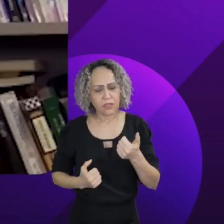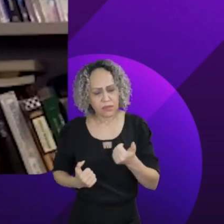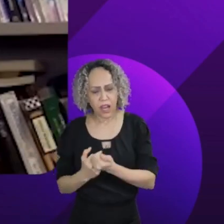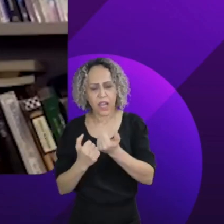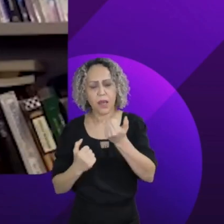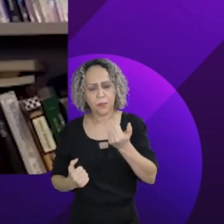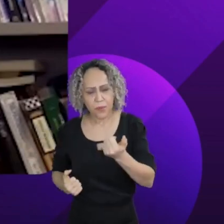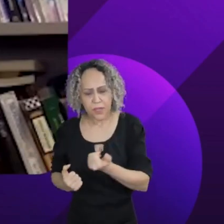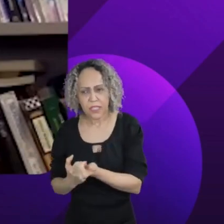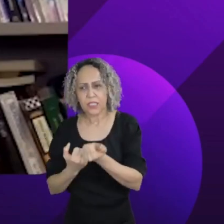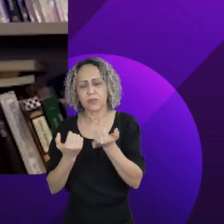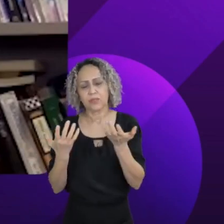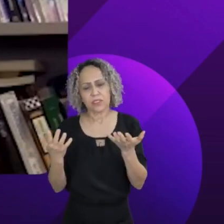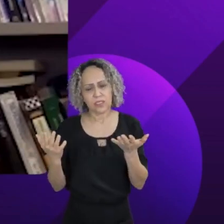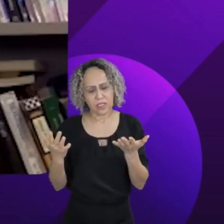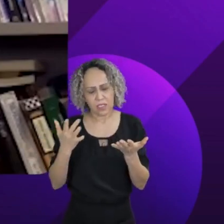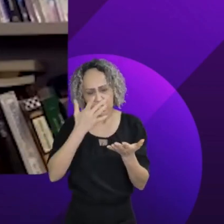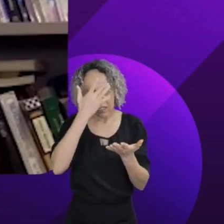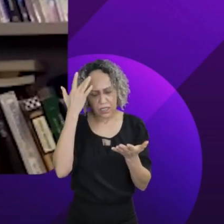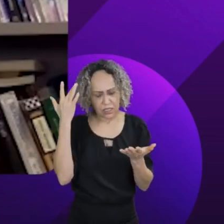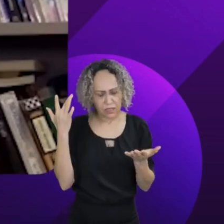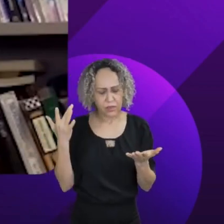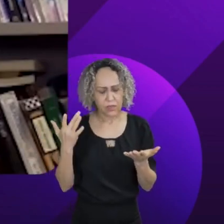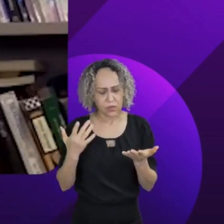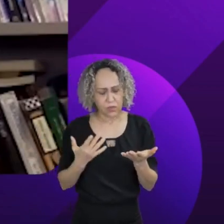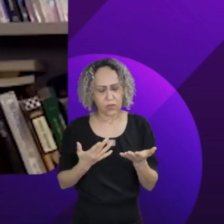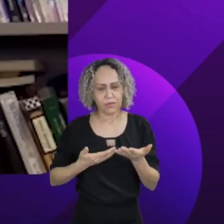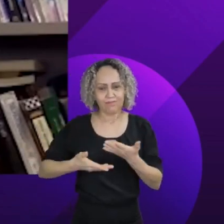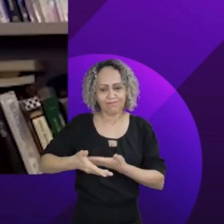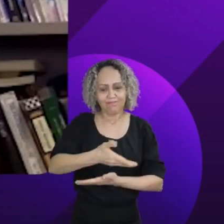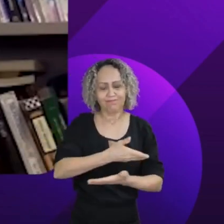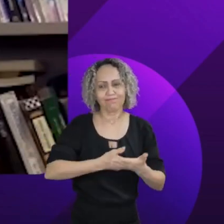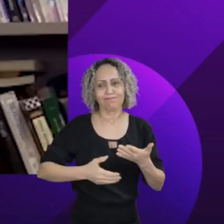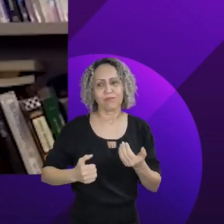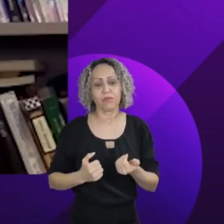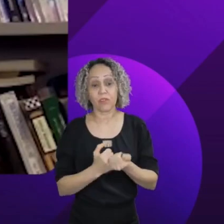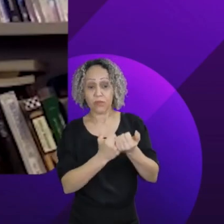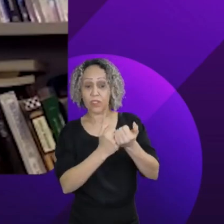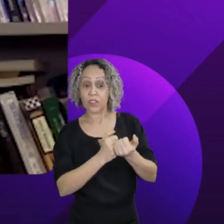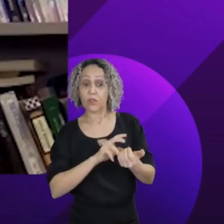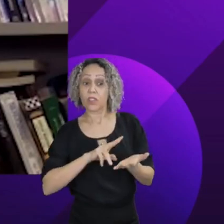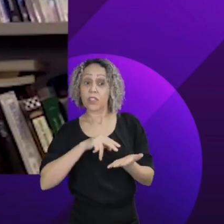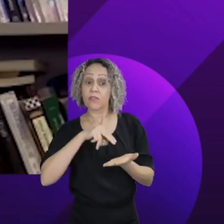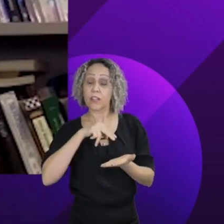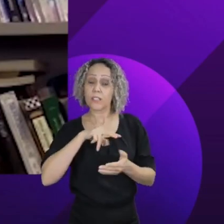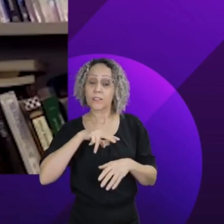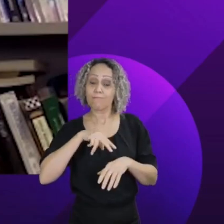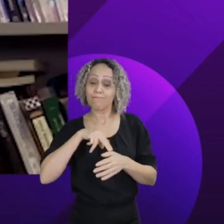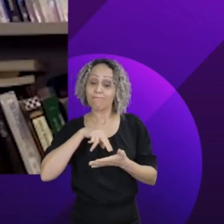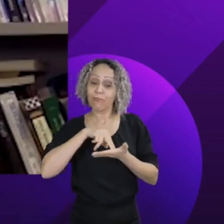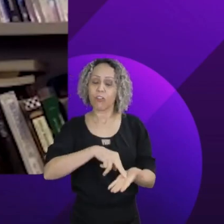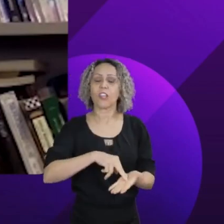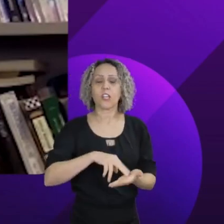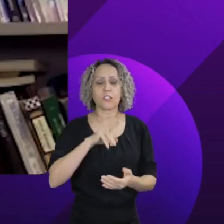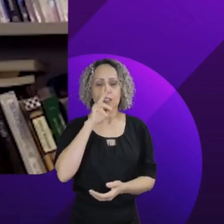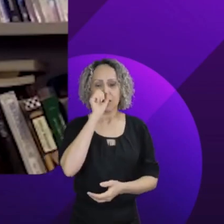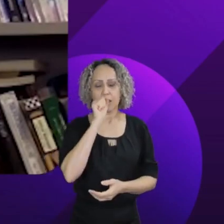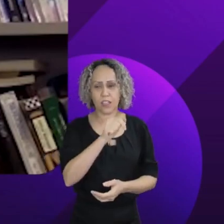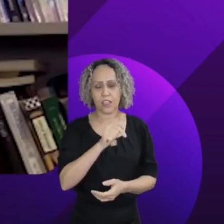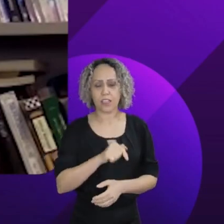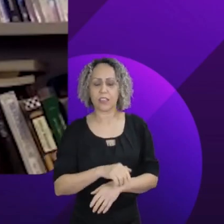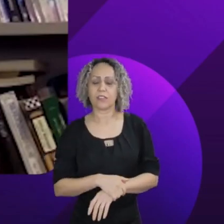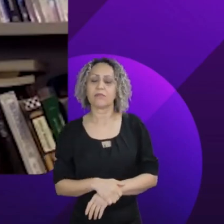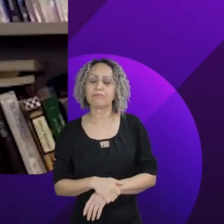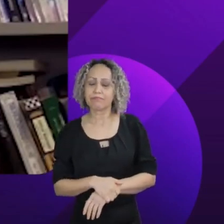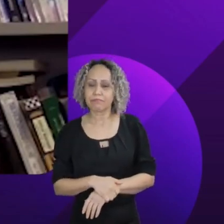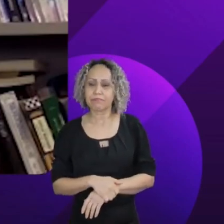vivenciando, né? Então, essa é uma das estratégias de você se